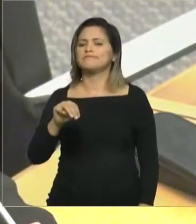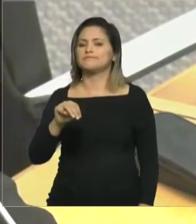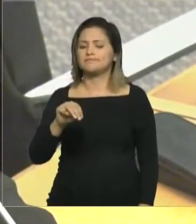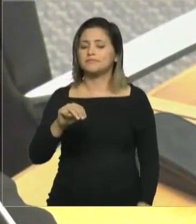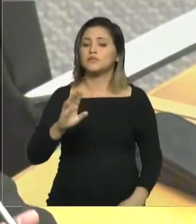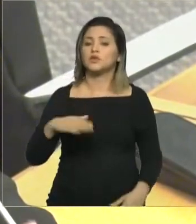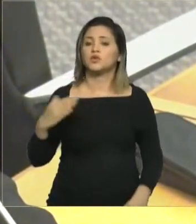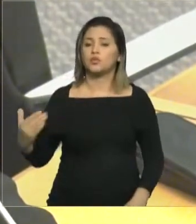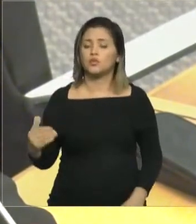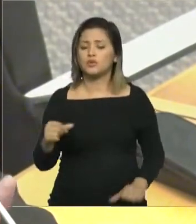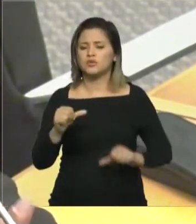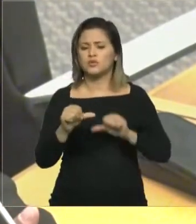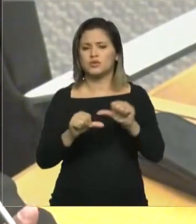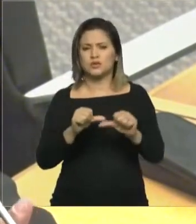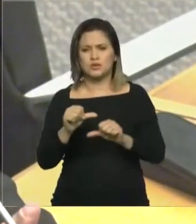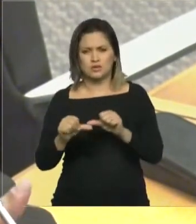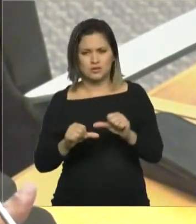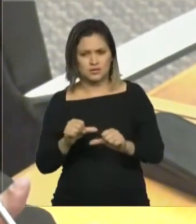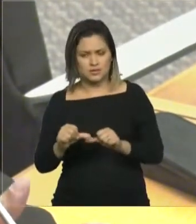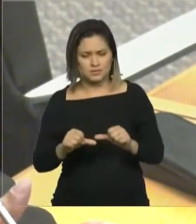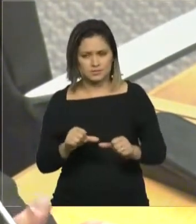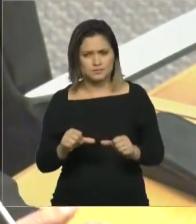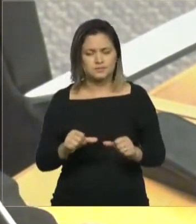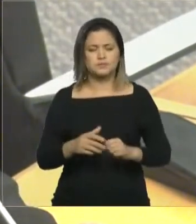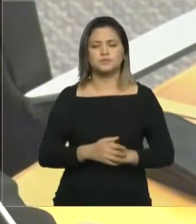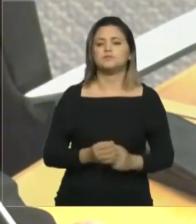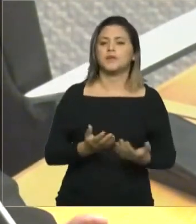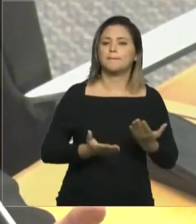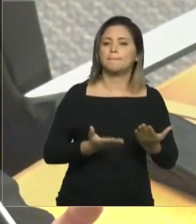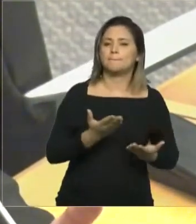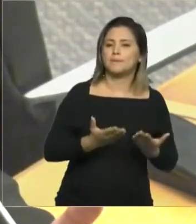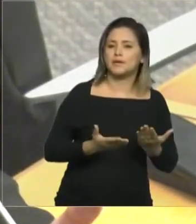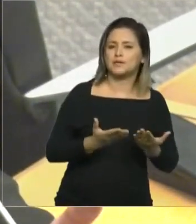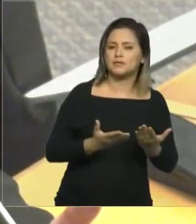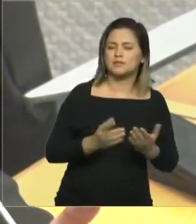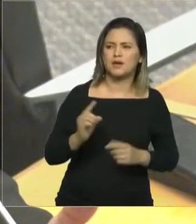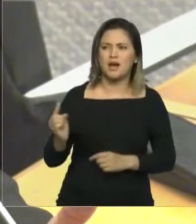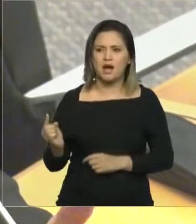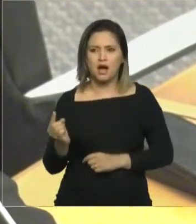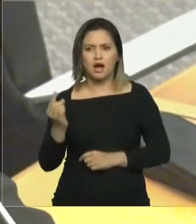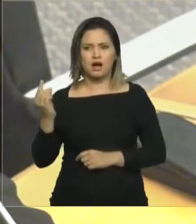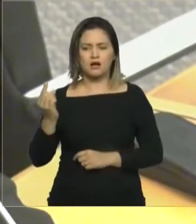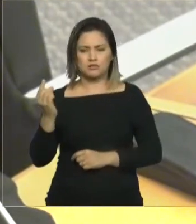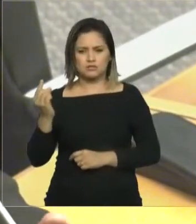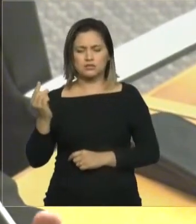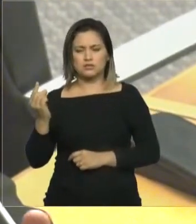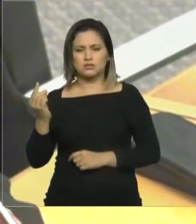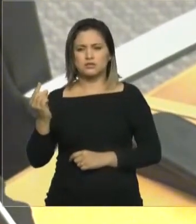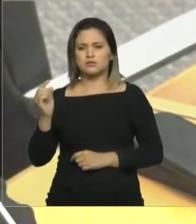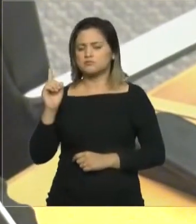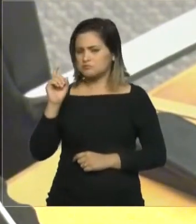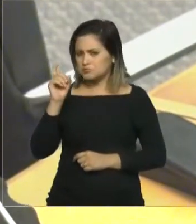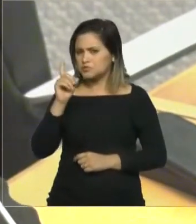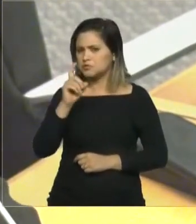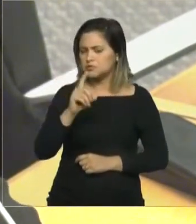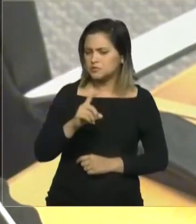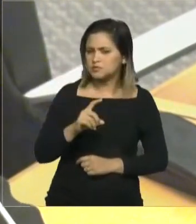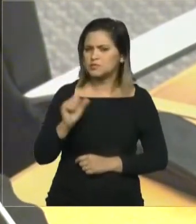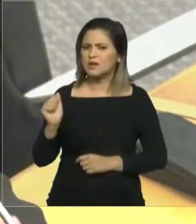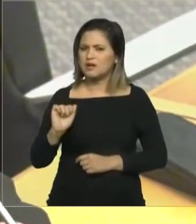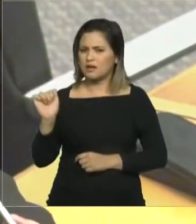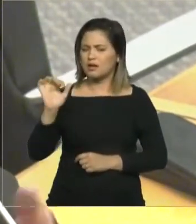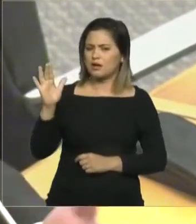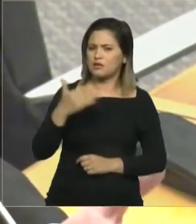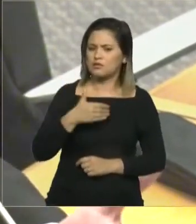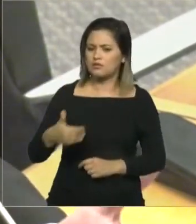média complexidade, baixa complexidade, para alta complexidade mesmo, o governo do Estado, num momento desse de crise, para nós